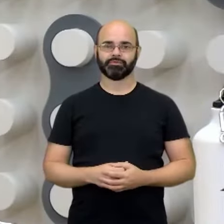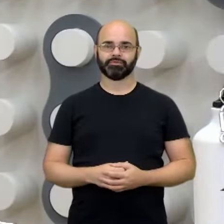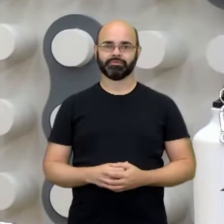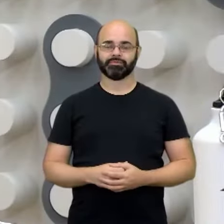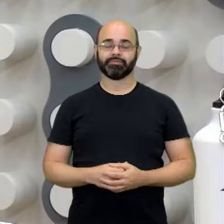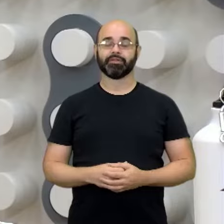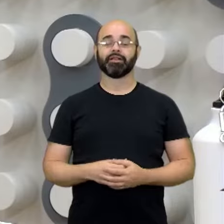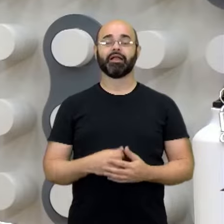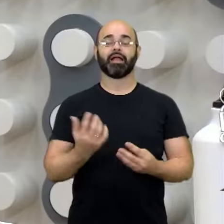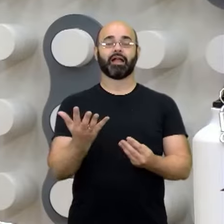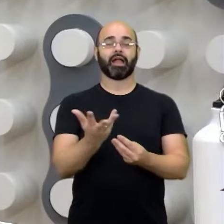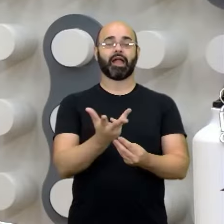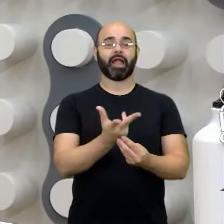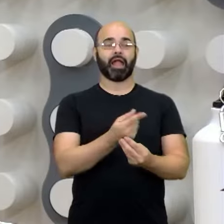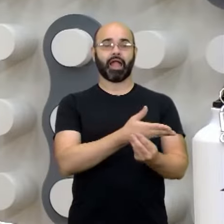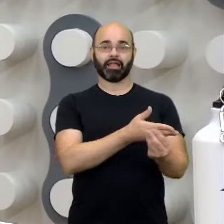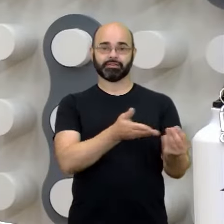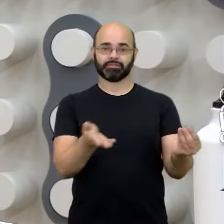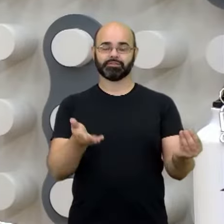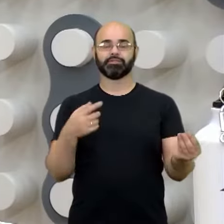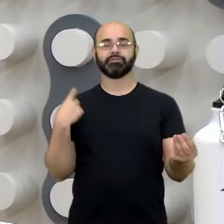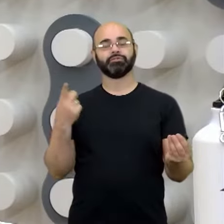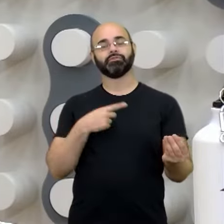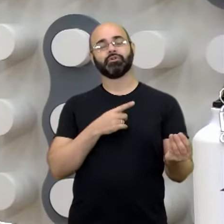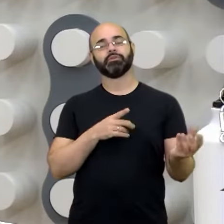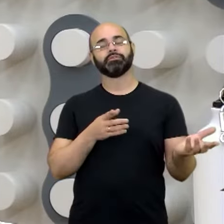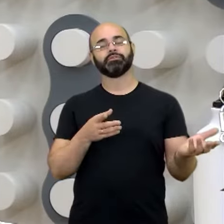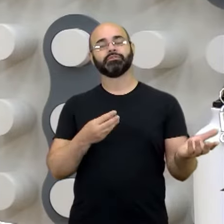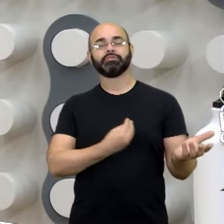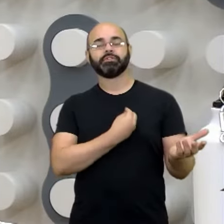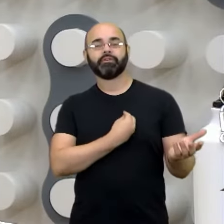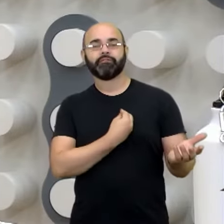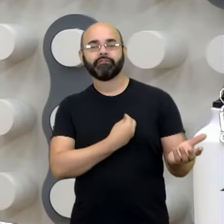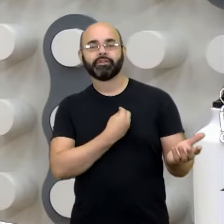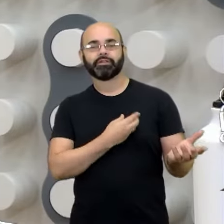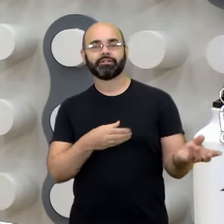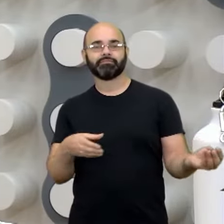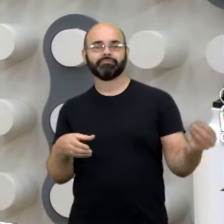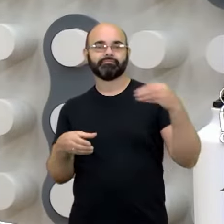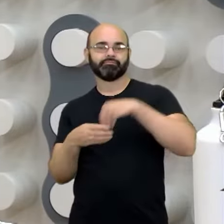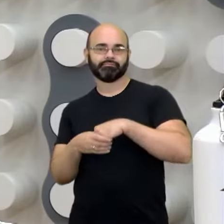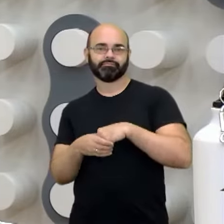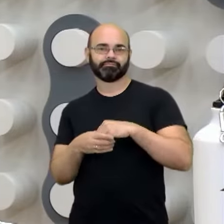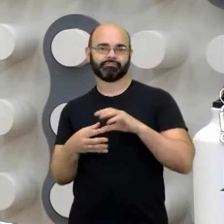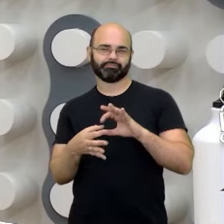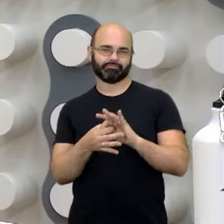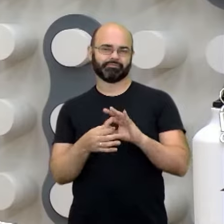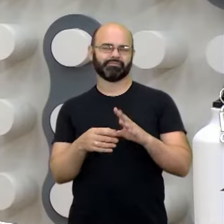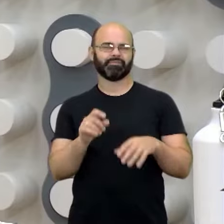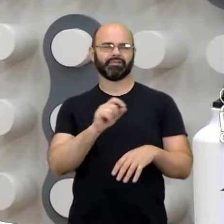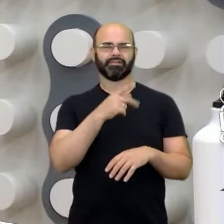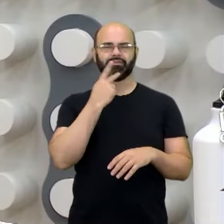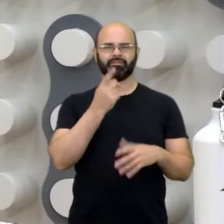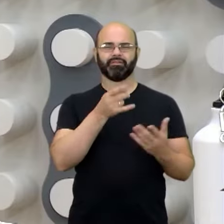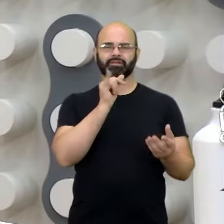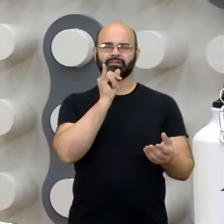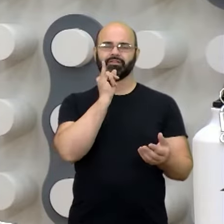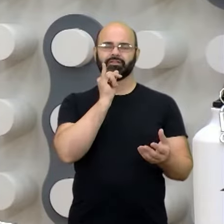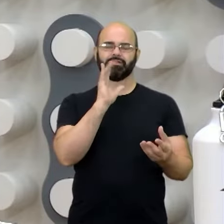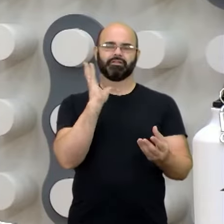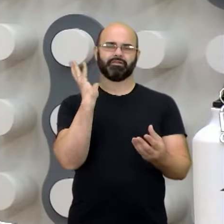artes dentro do nosso contexto, tudo bem? E quando fala de apropriar do patrimônio, quer dizer